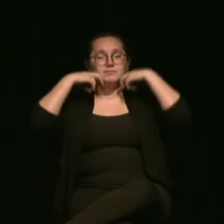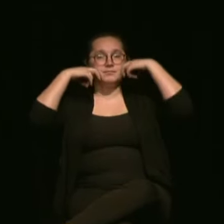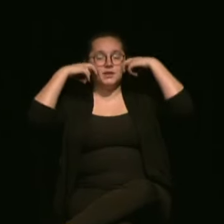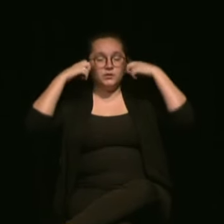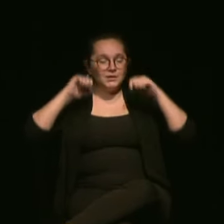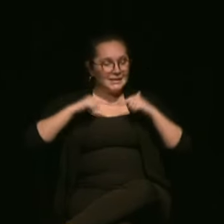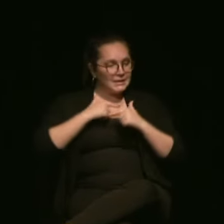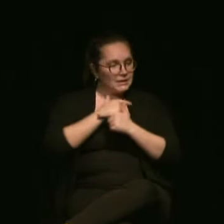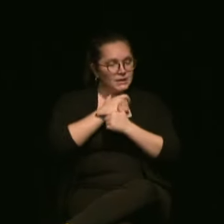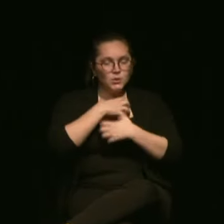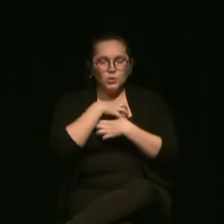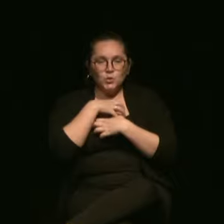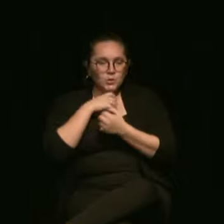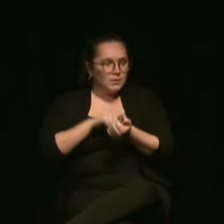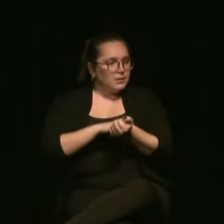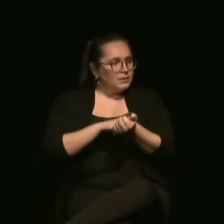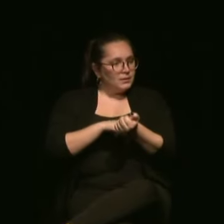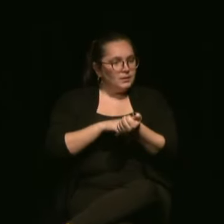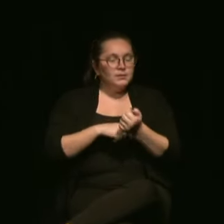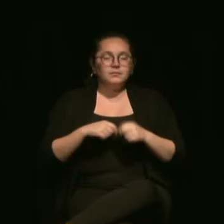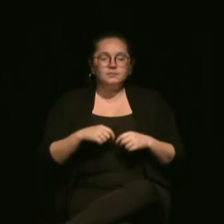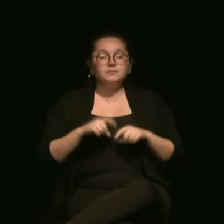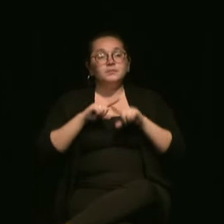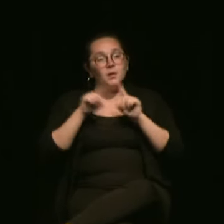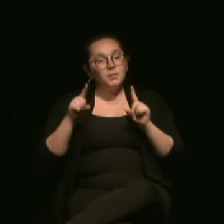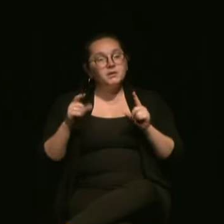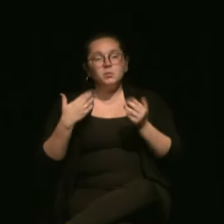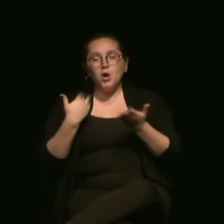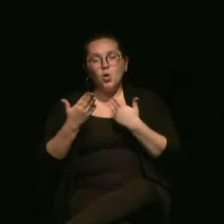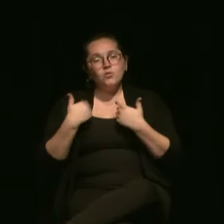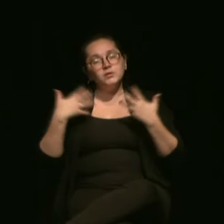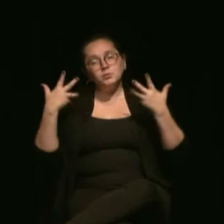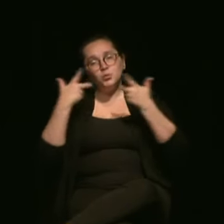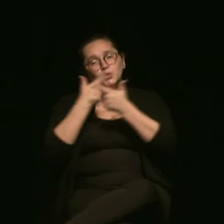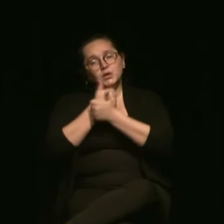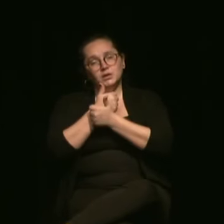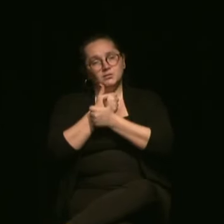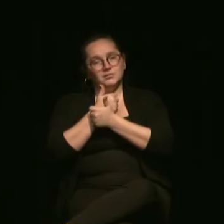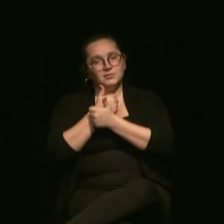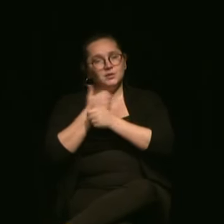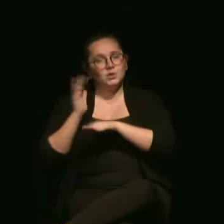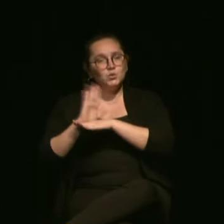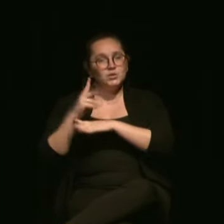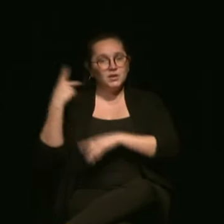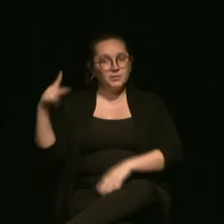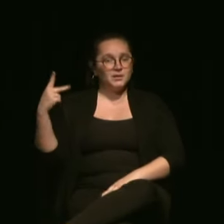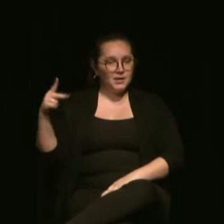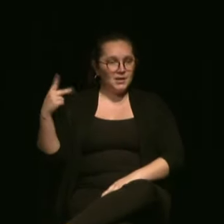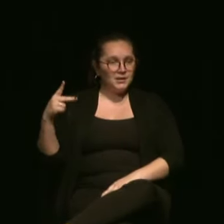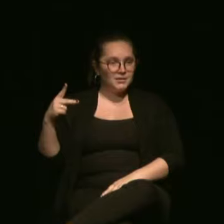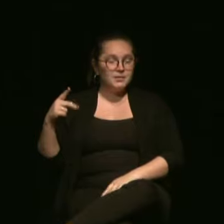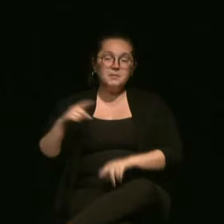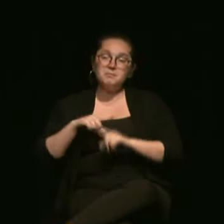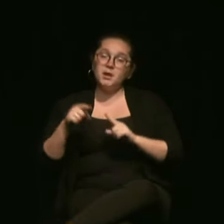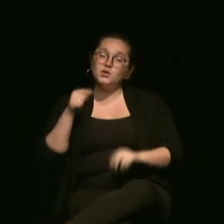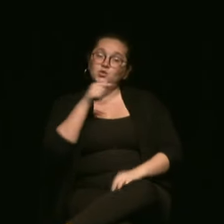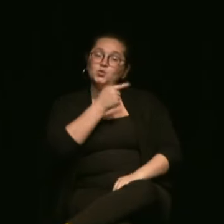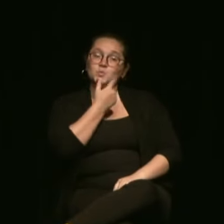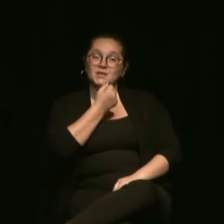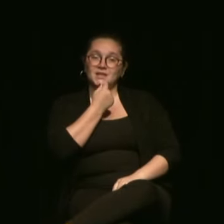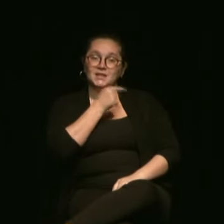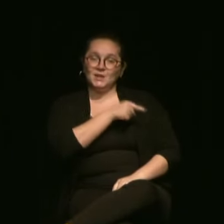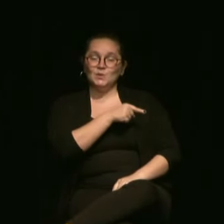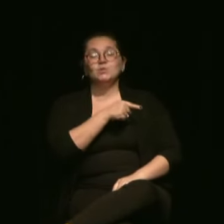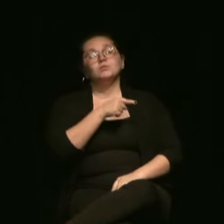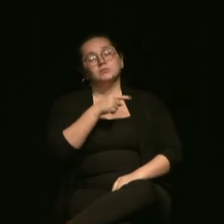ri nervosamente. Mas é uma das conversas mais bonitas do cinema do Coutinho. Agora, ele se constrangeu, né? E